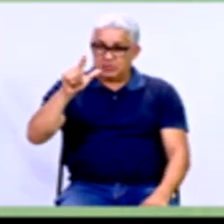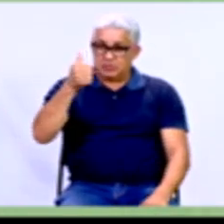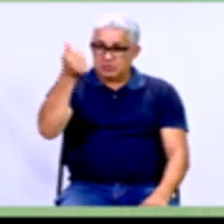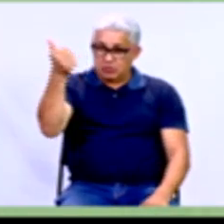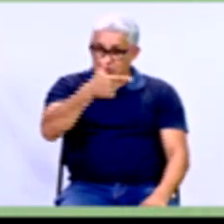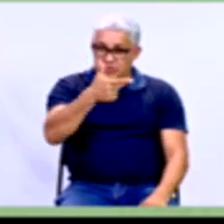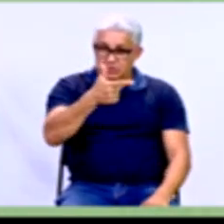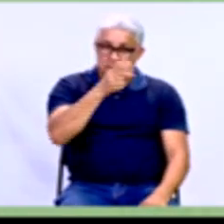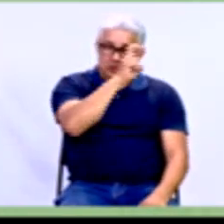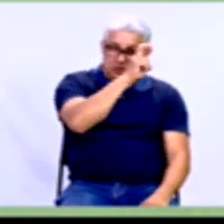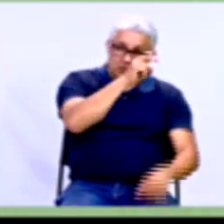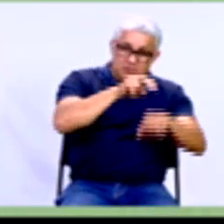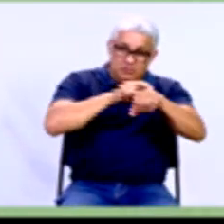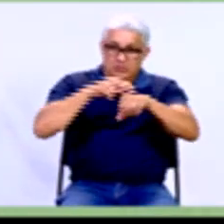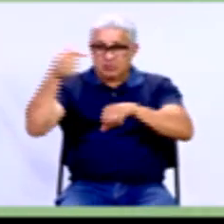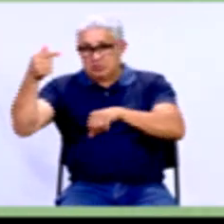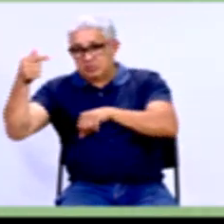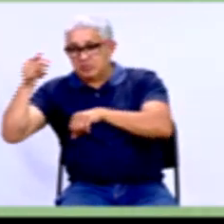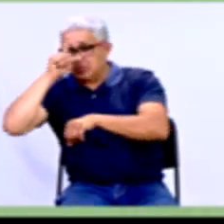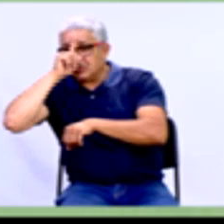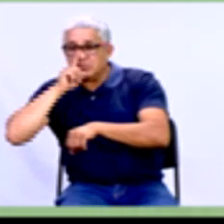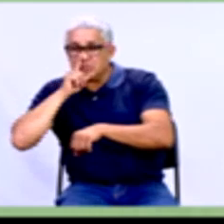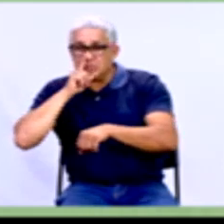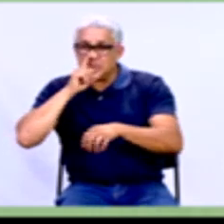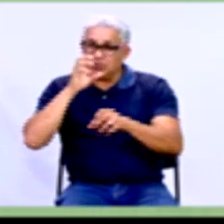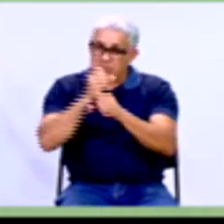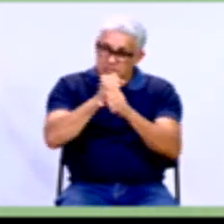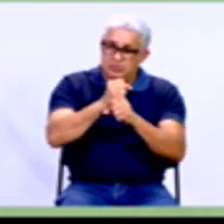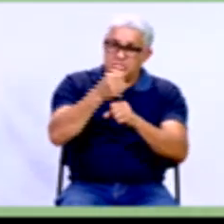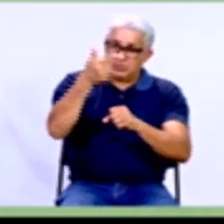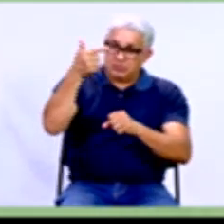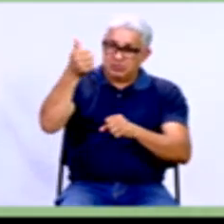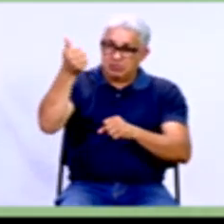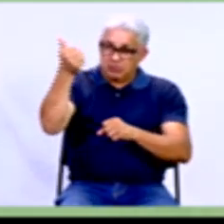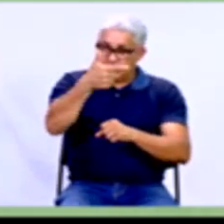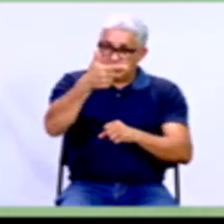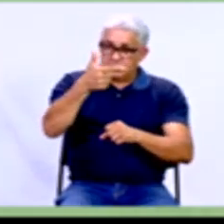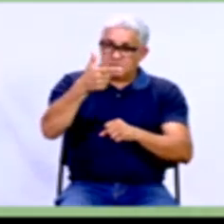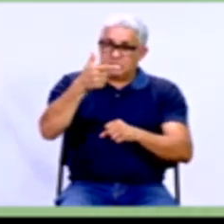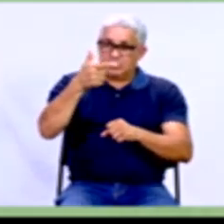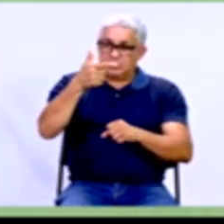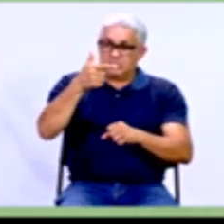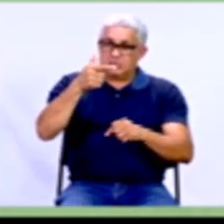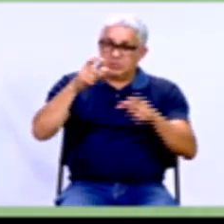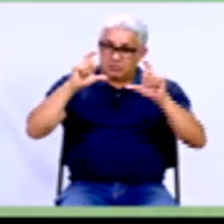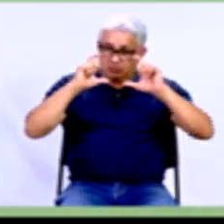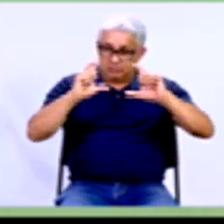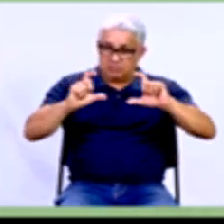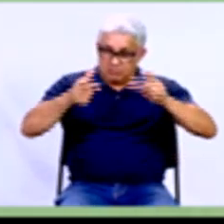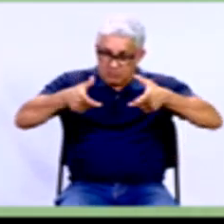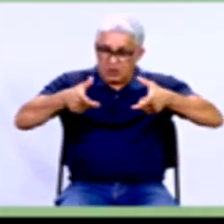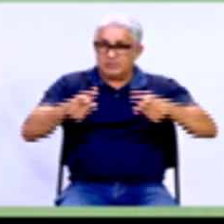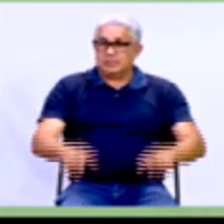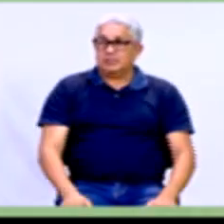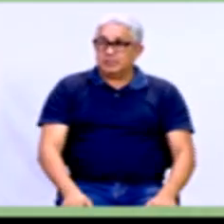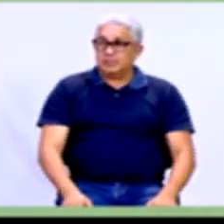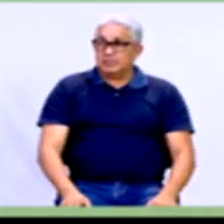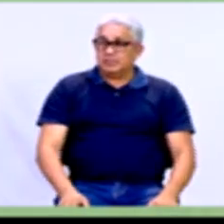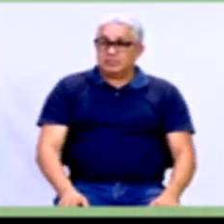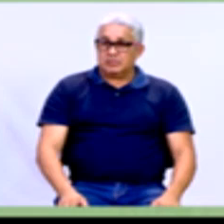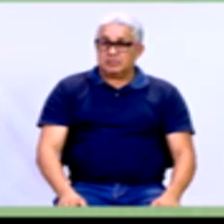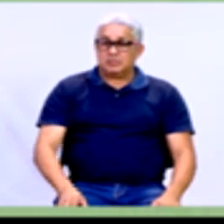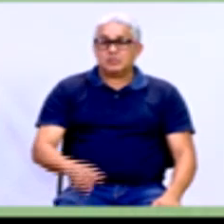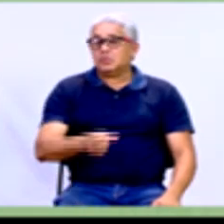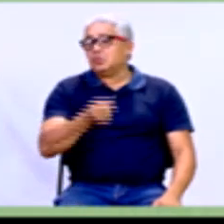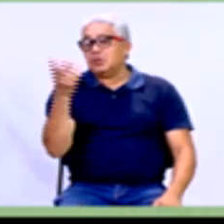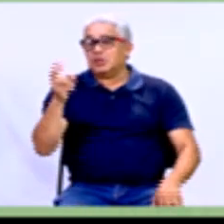e 7 amarelas. Então, na minha sacola tem 12 bolas, né? Qual a probabilidade desta bola ser verde?